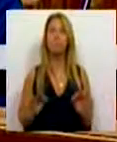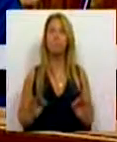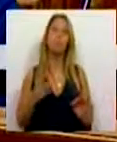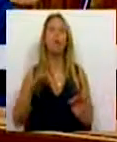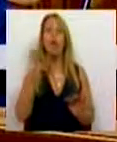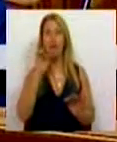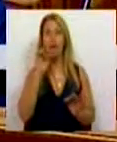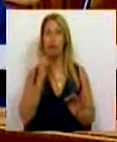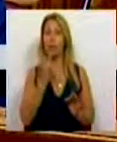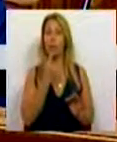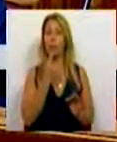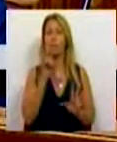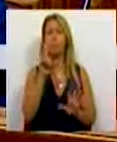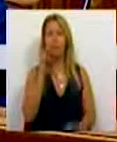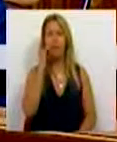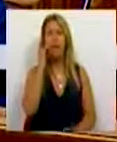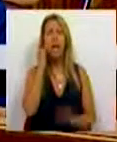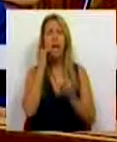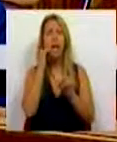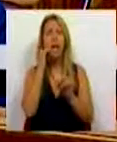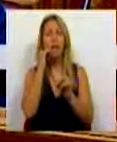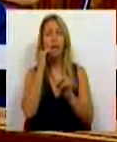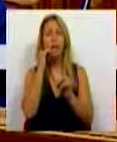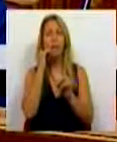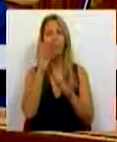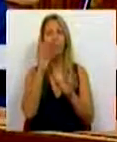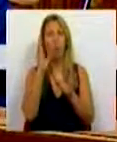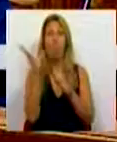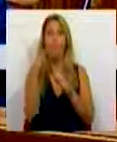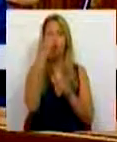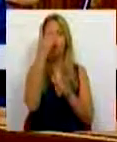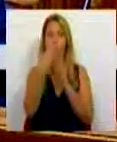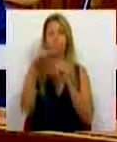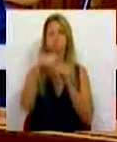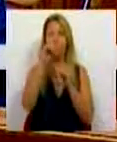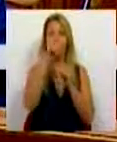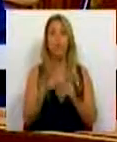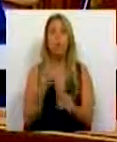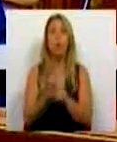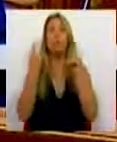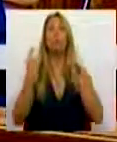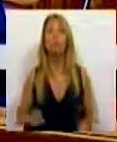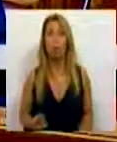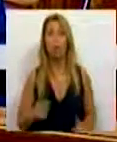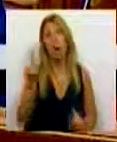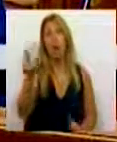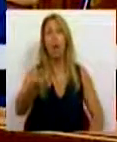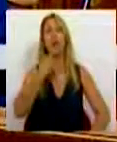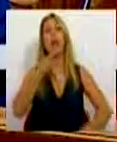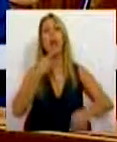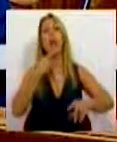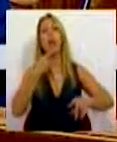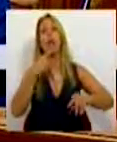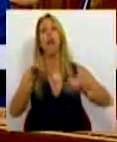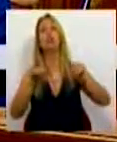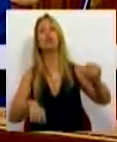importante. Aliás, com uma agravante, é que não só venderam esse discurso, como não acertaram numa única meta, numa